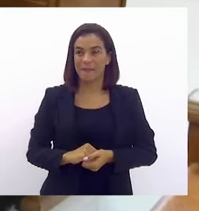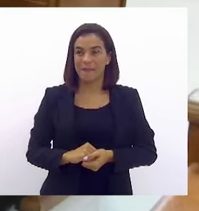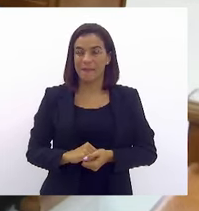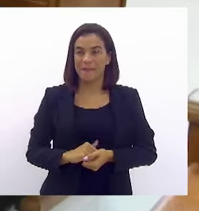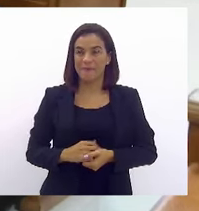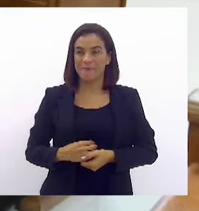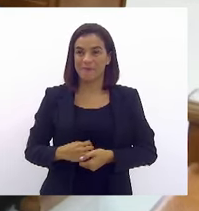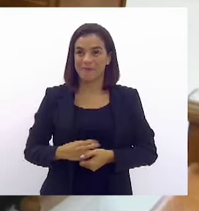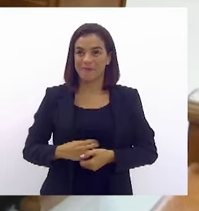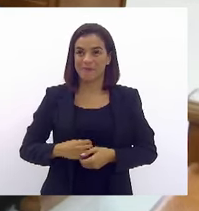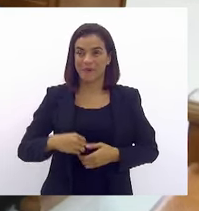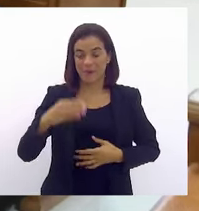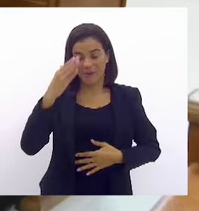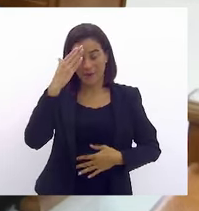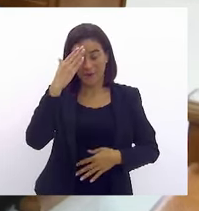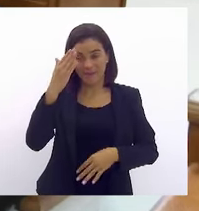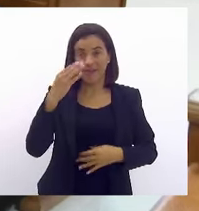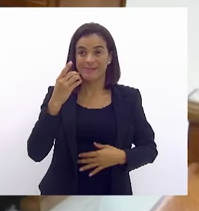Obrigado, deputado.